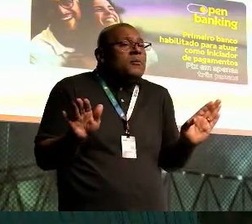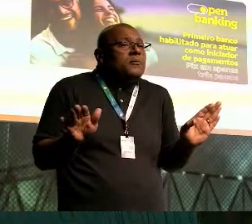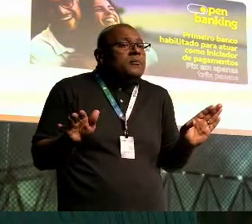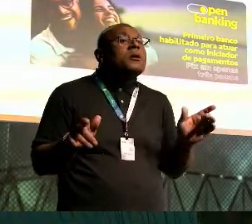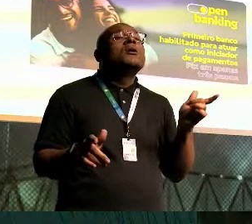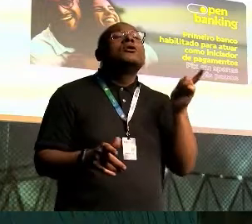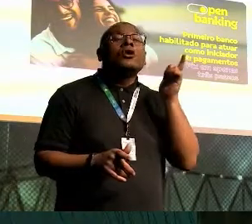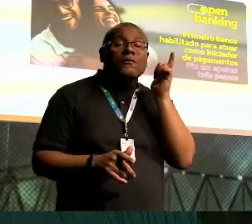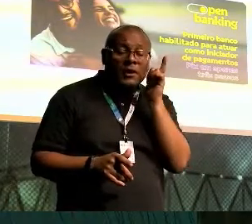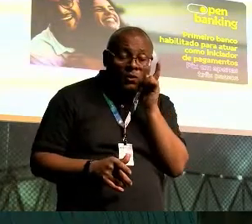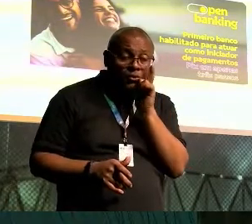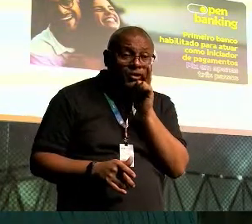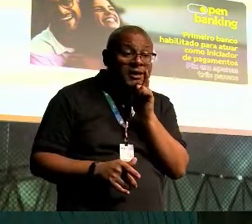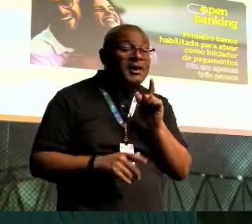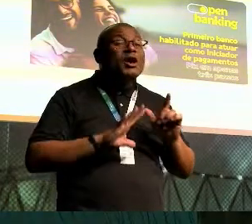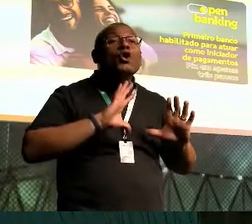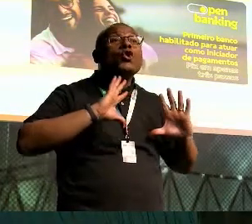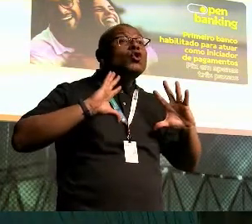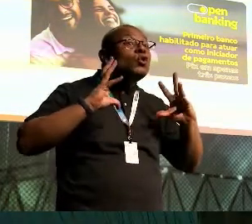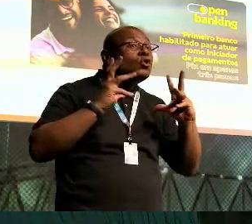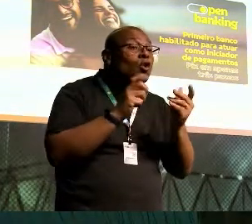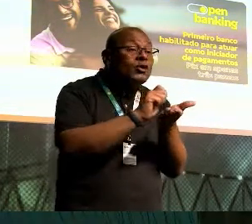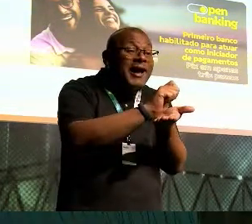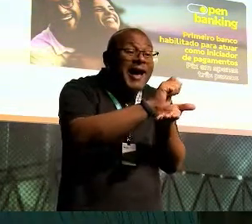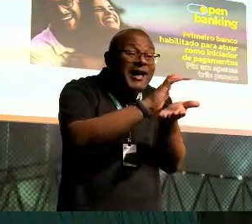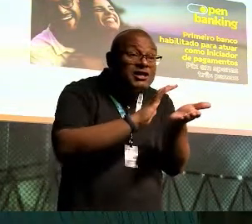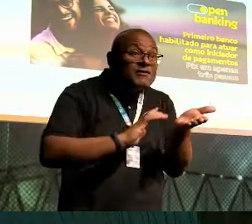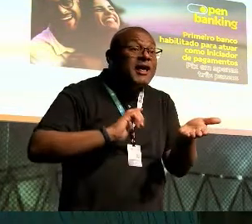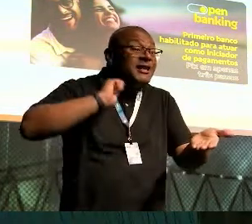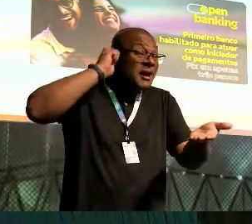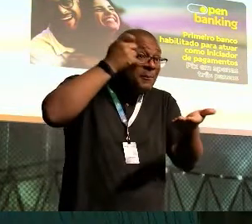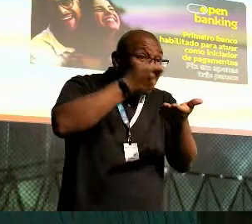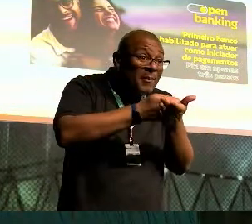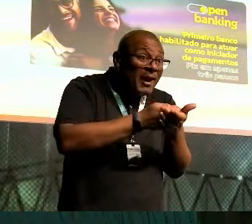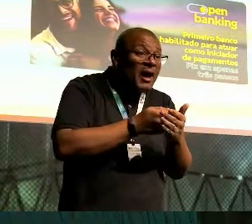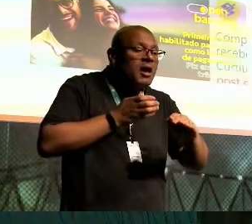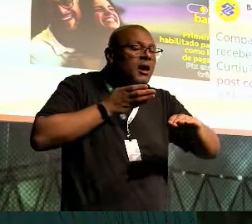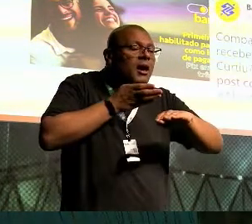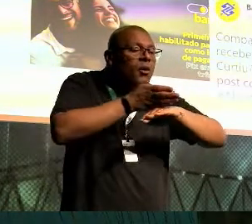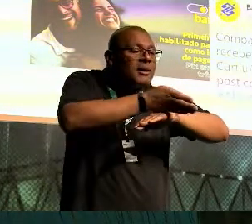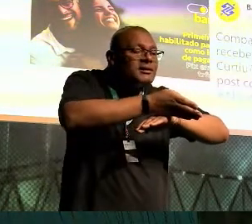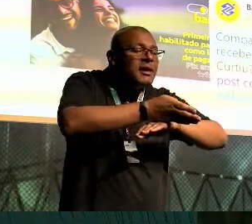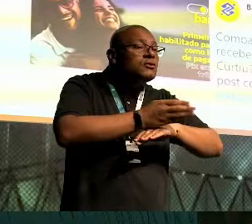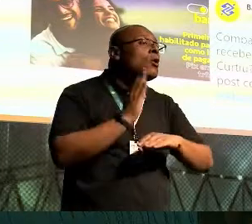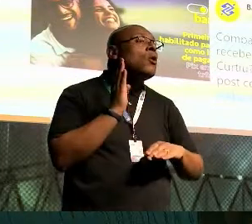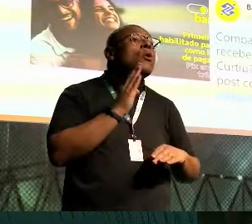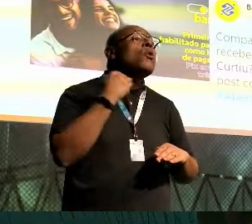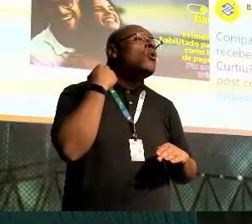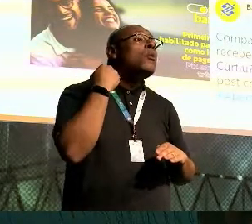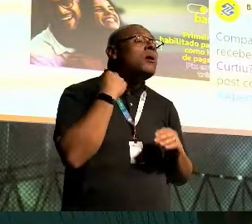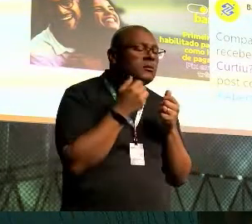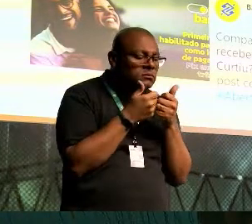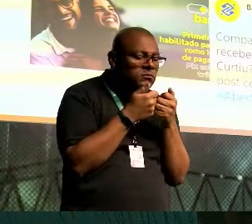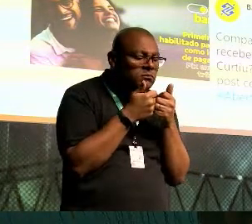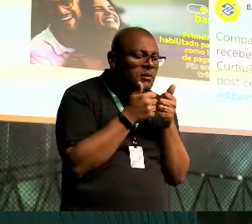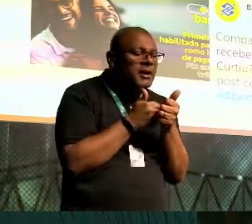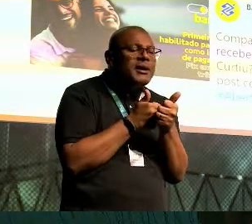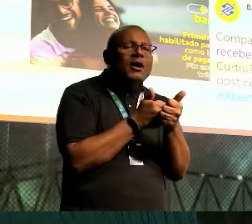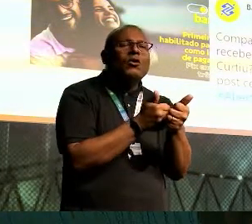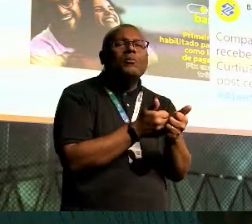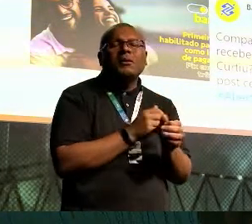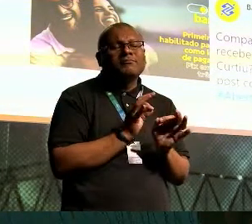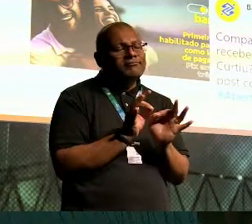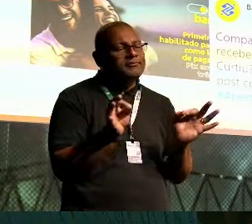conseguir concentrar toda a sua atividade em um banco só. Isso é muito interessante para o banco. Né? Então, eles já se adiantaram. E